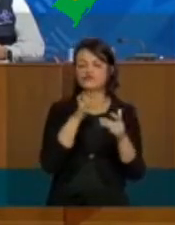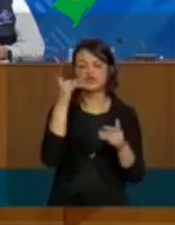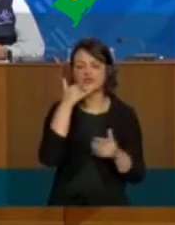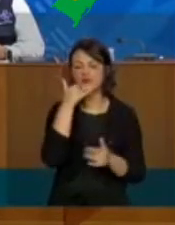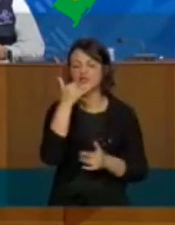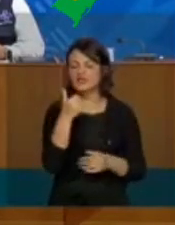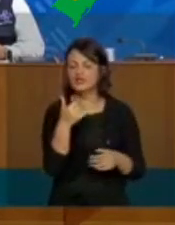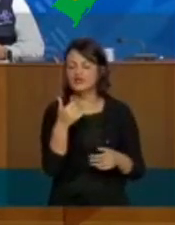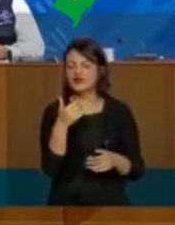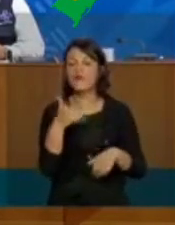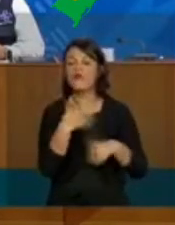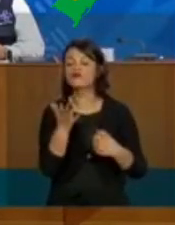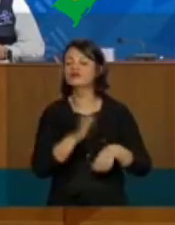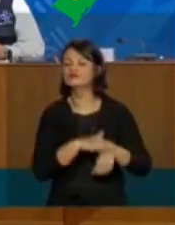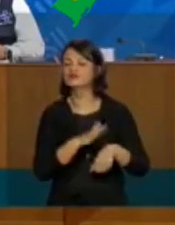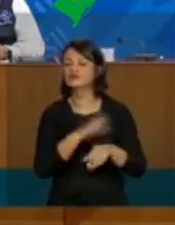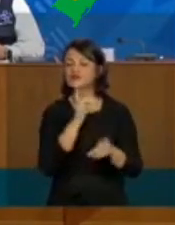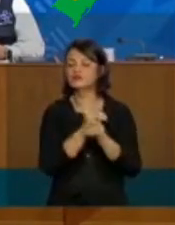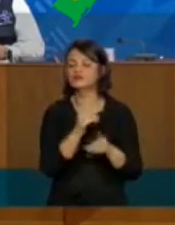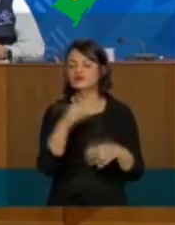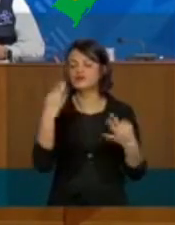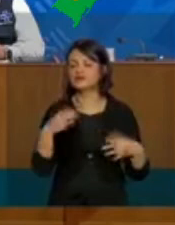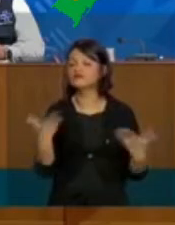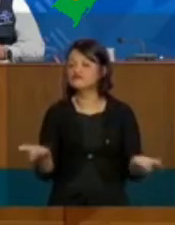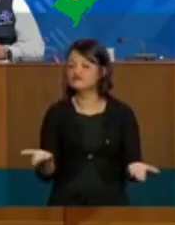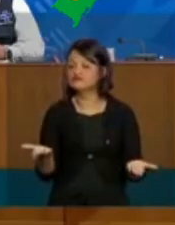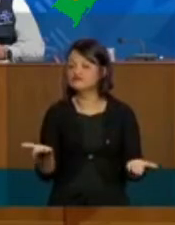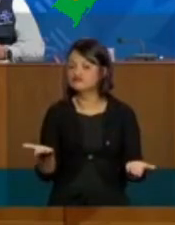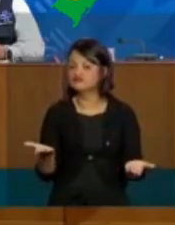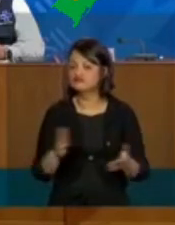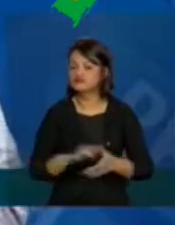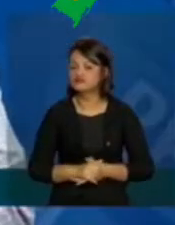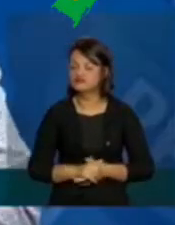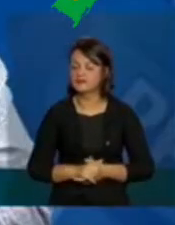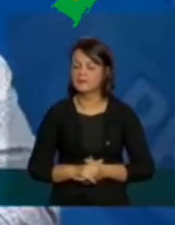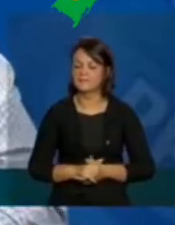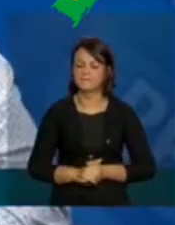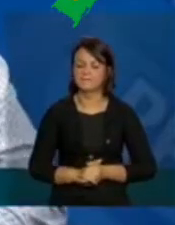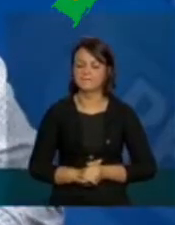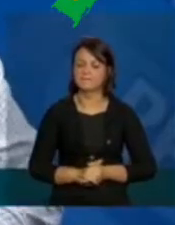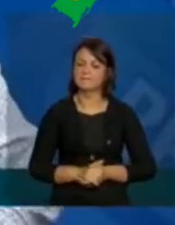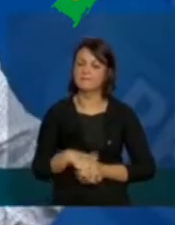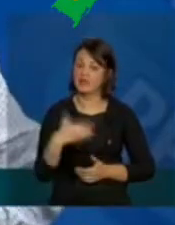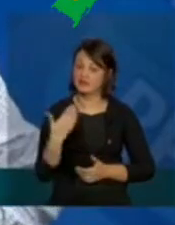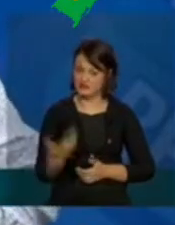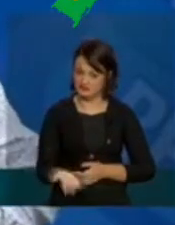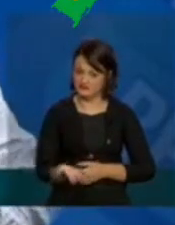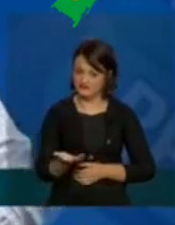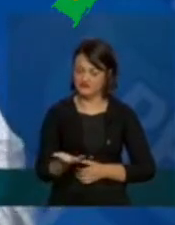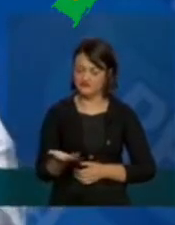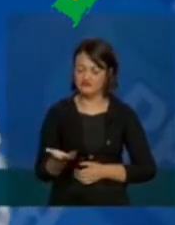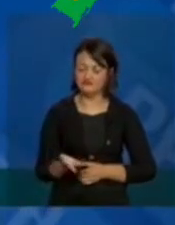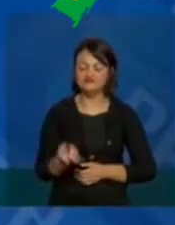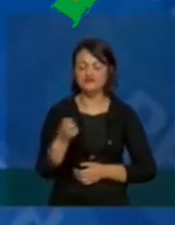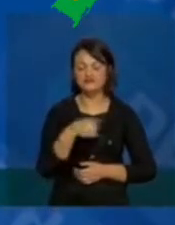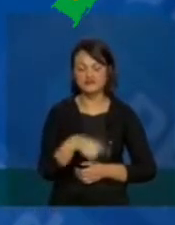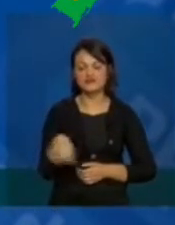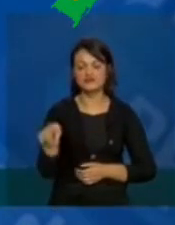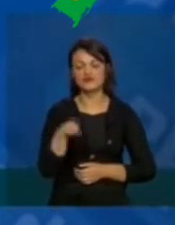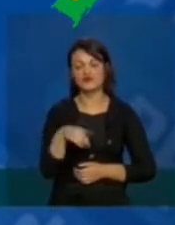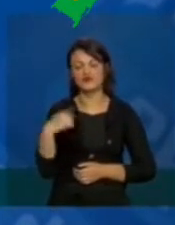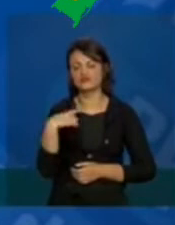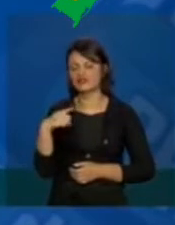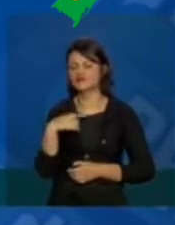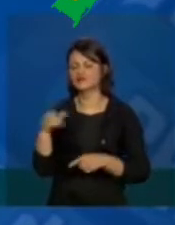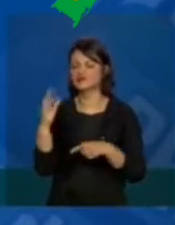essas pessoas e quanto tempo após o diagnóstico? Wanderson. Bom, Amanda, nós temos ainda